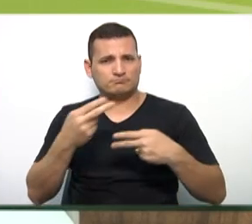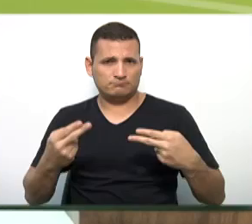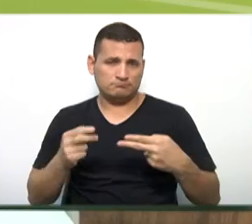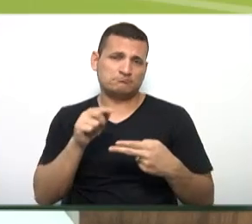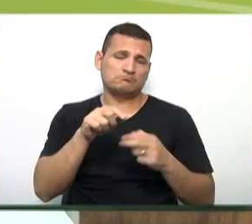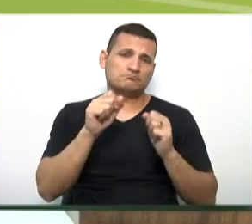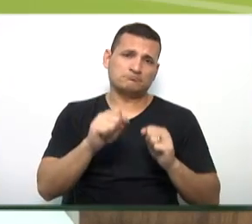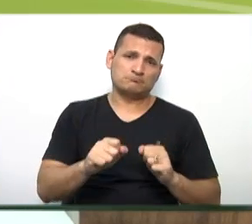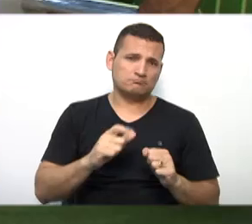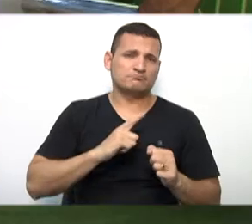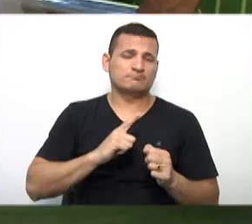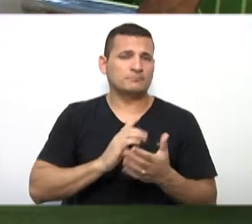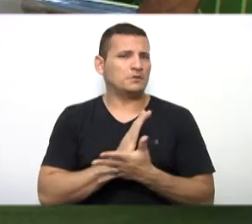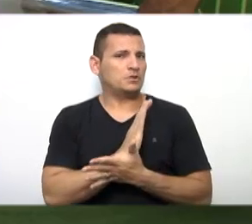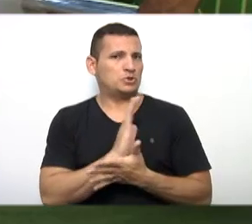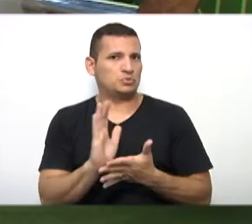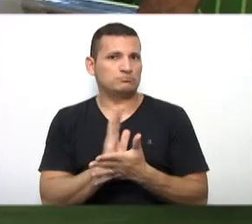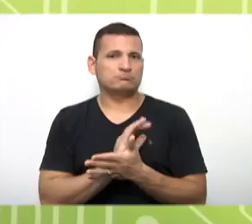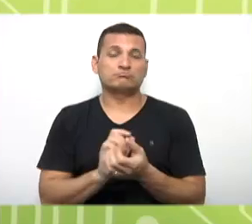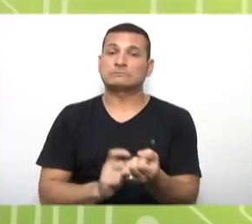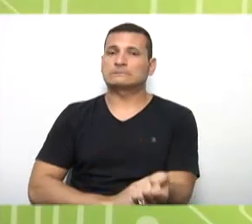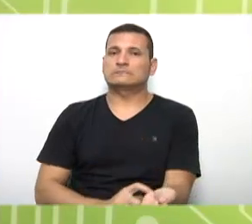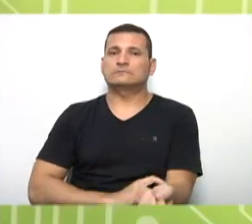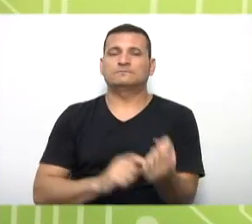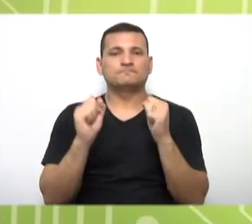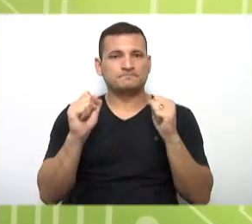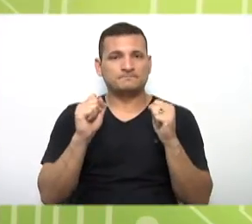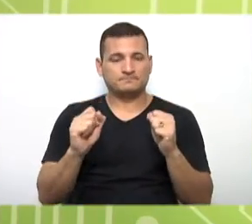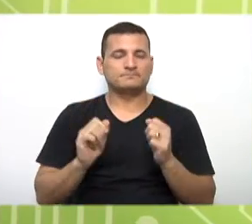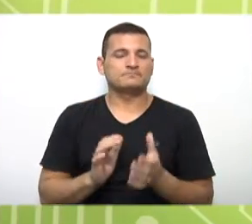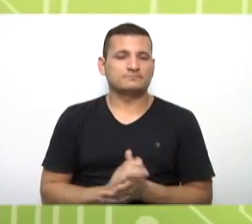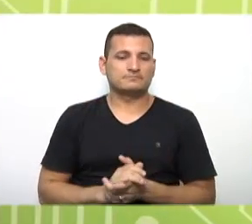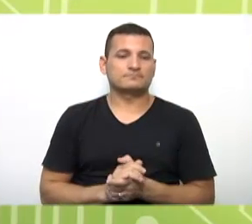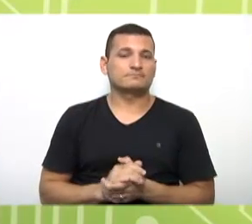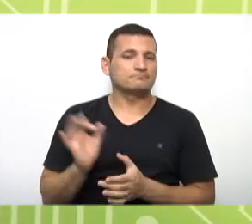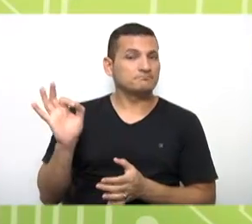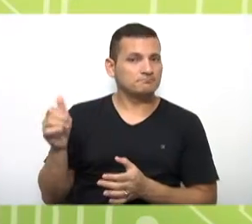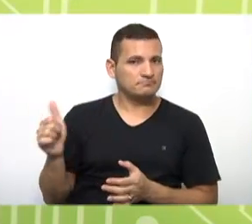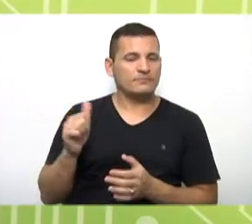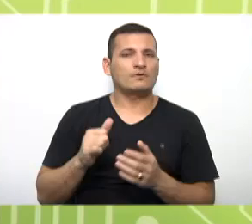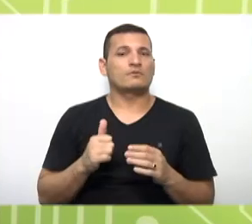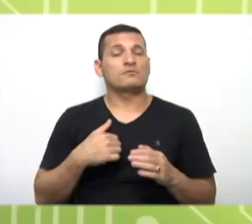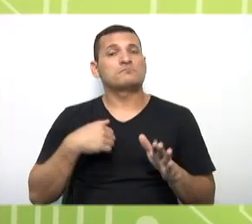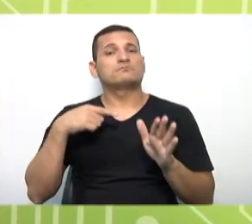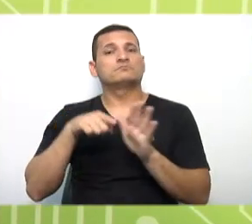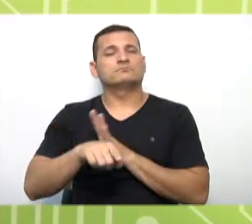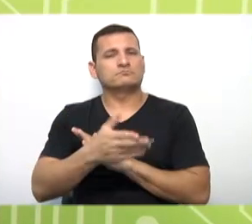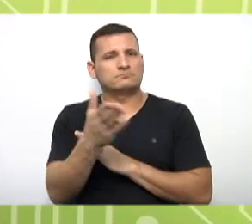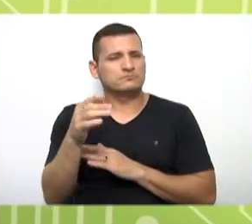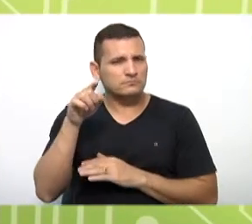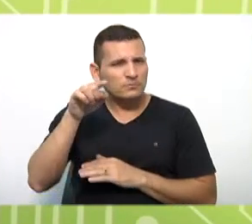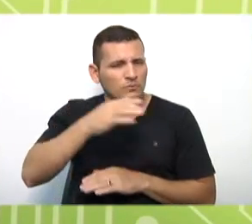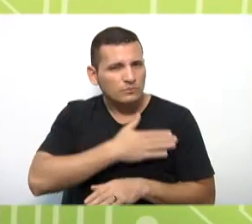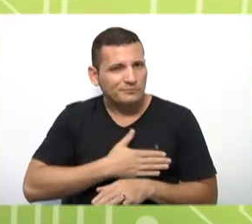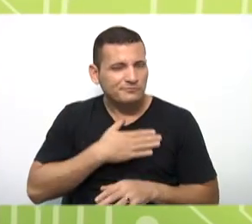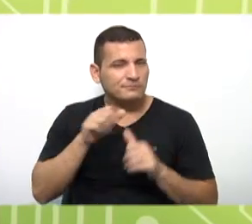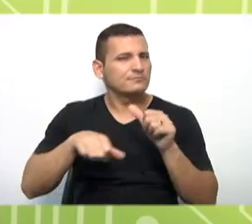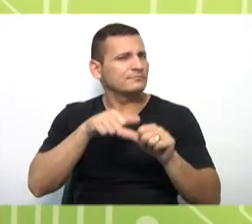gerar algum estresse. Exatamente. E eu ia perguntar para você aí, você gosta de